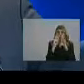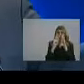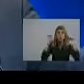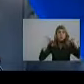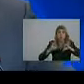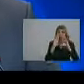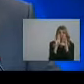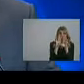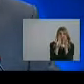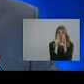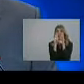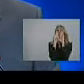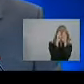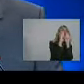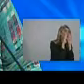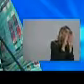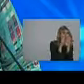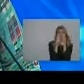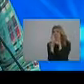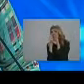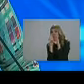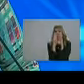se manifestem. Por favor.